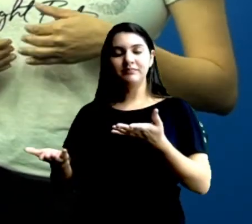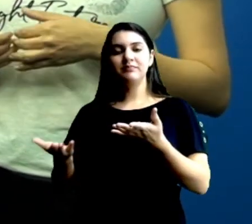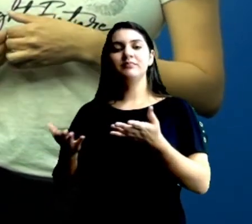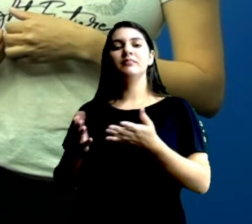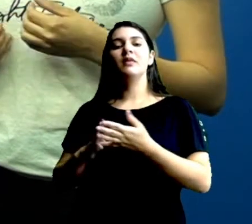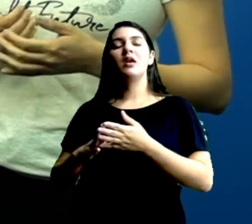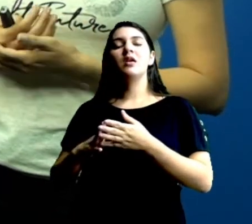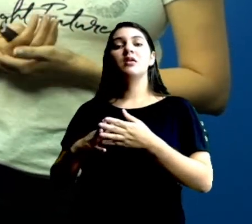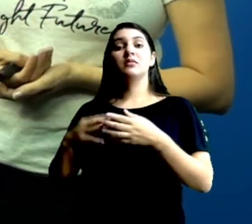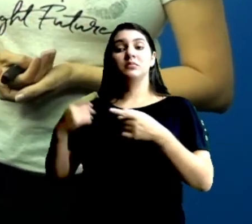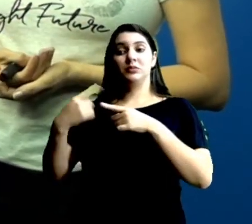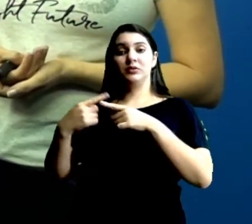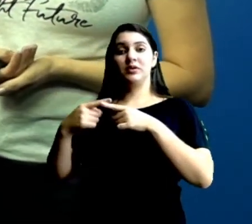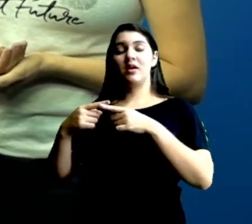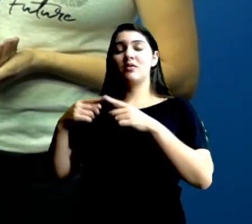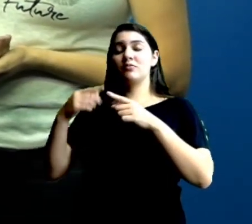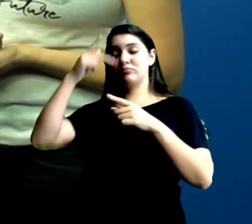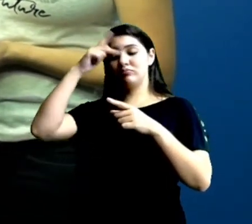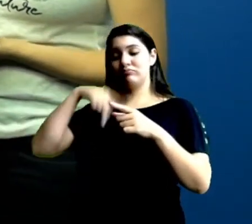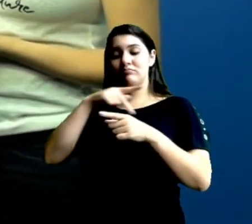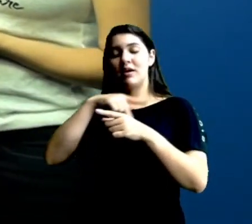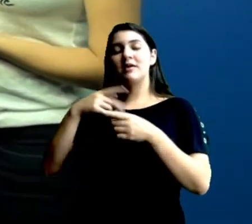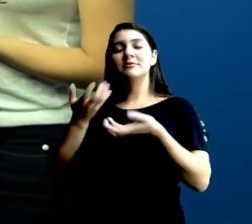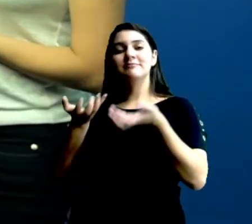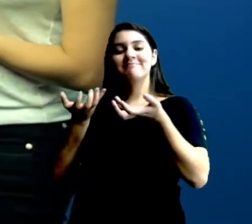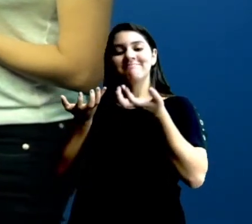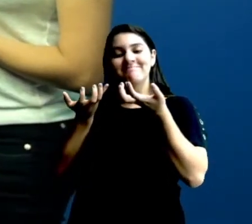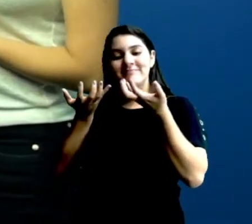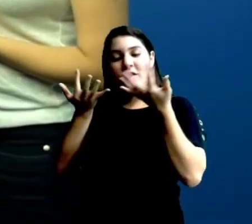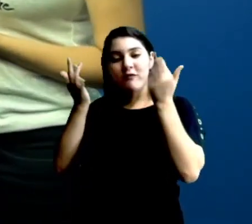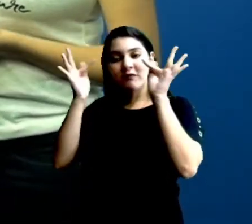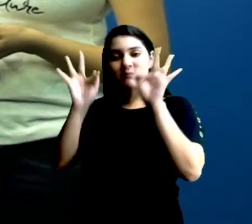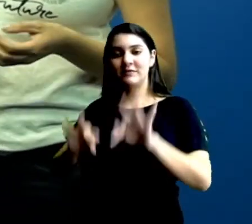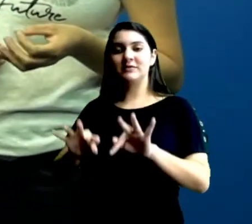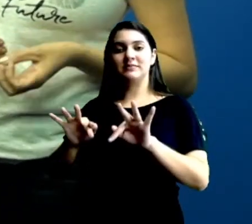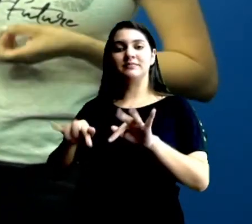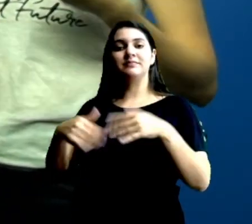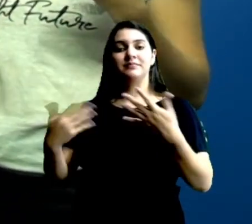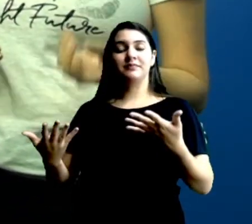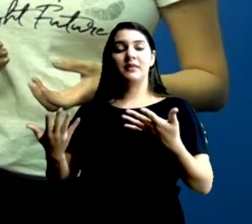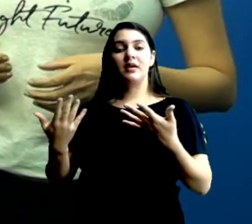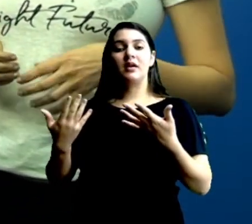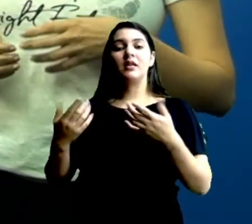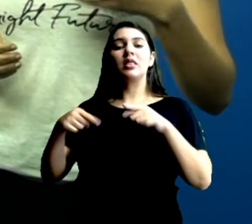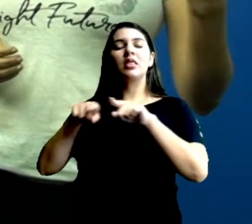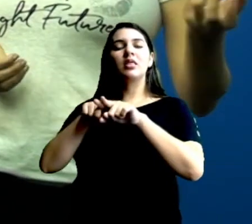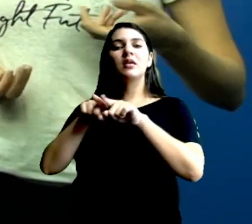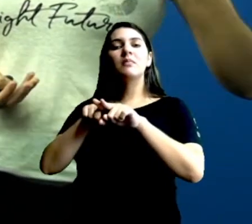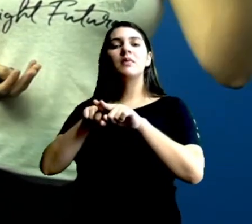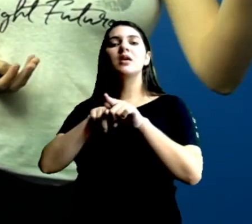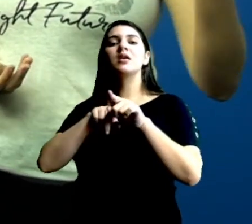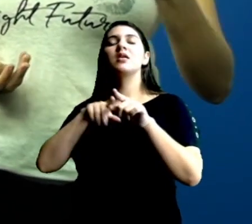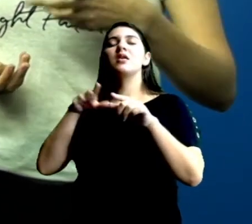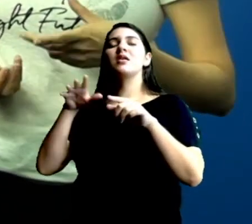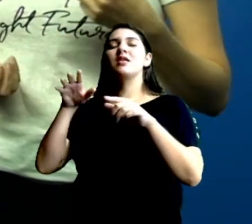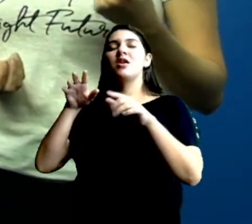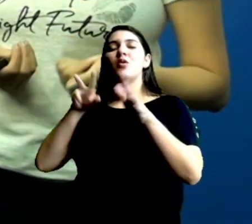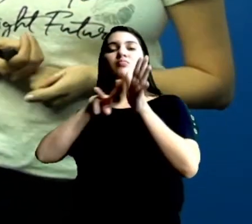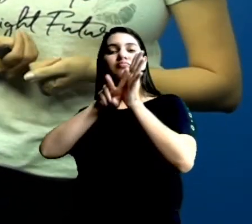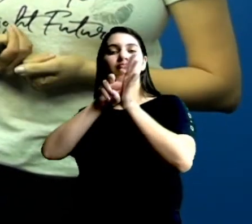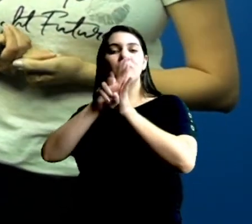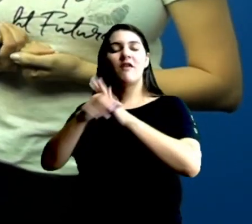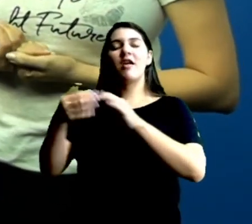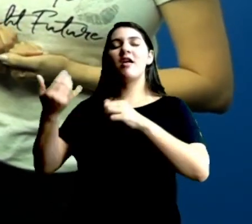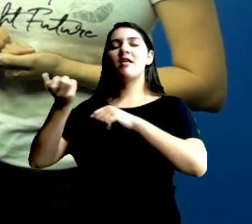né? Eles estavam querendo que isso acabasse. Também a questão das epidemias que traziam da Europa de fora,